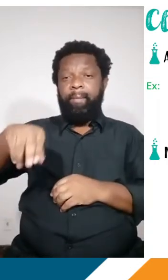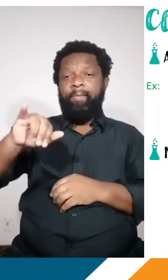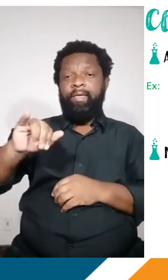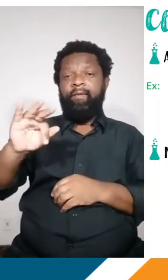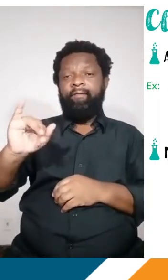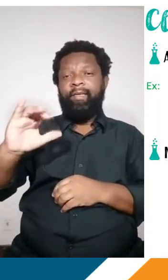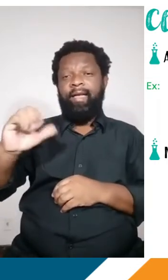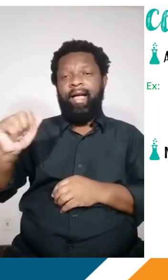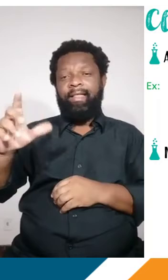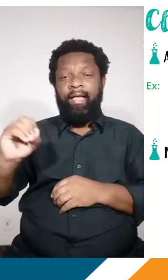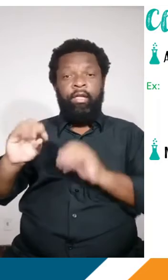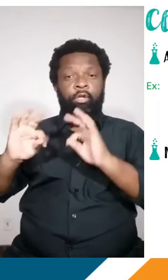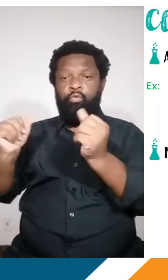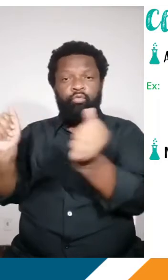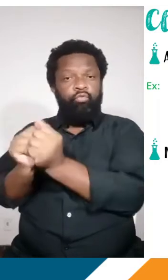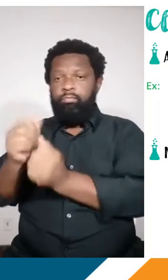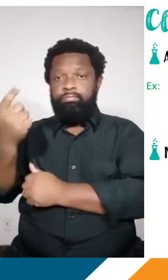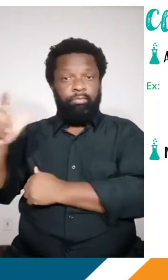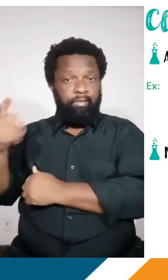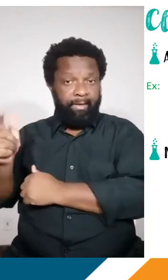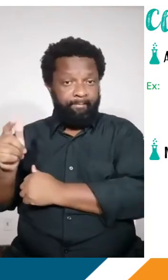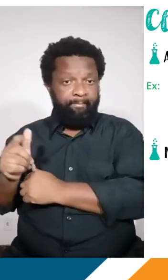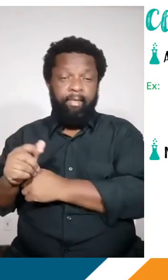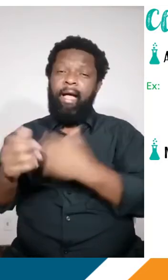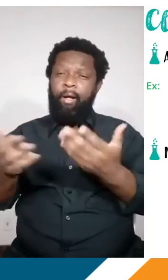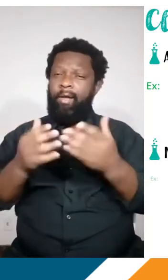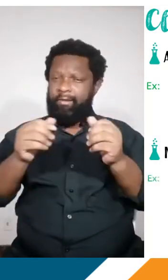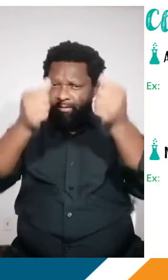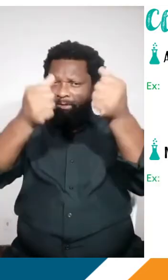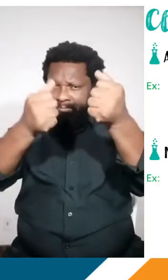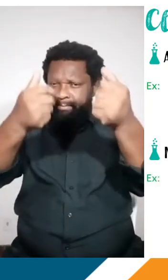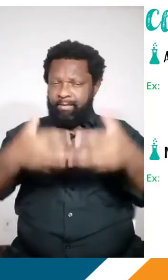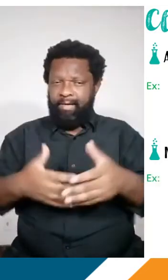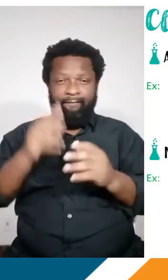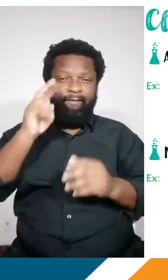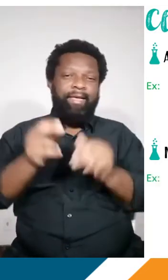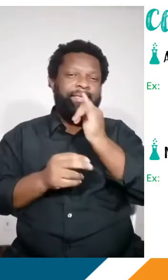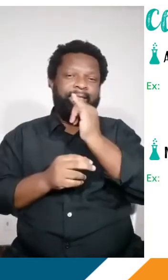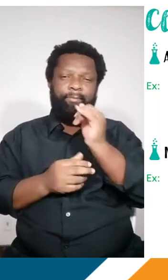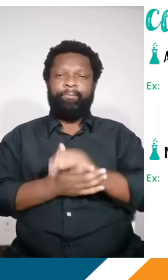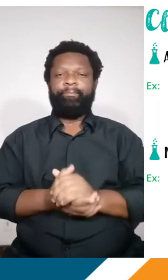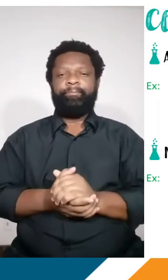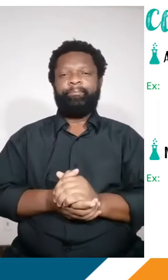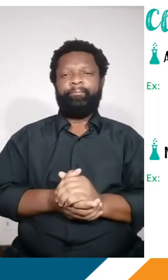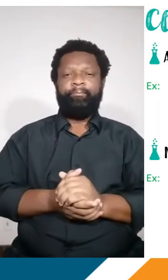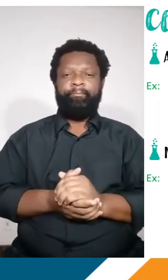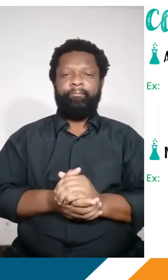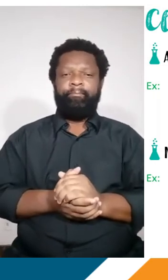consigo englobar todos os carbonos numa única sequência. Para ficar mais claro, vamos visualizar um exemplo aqui.